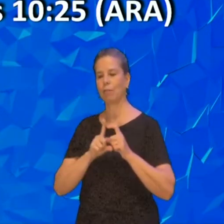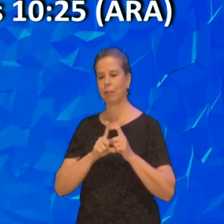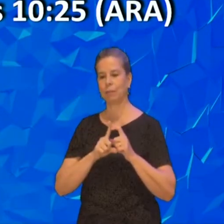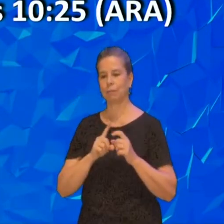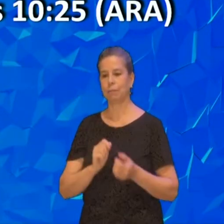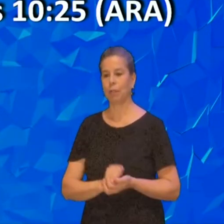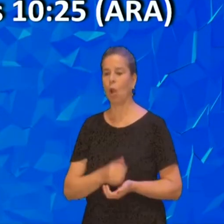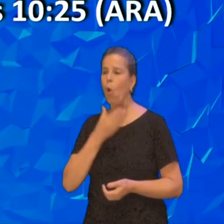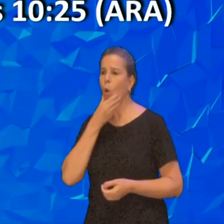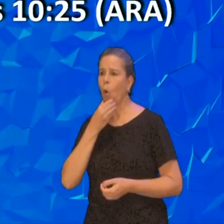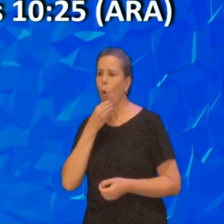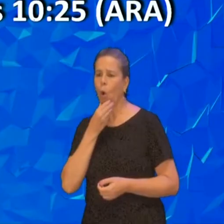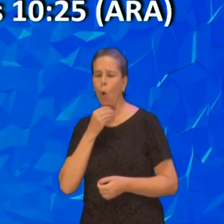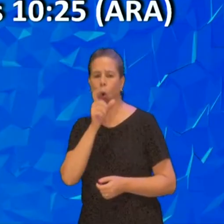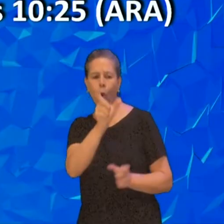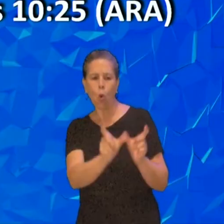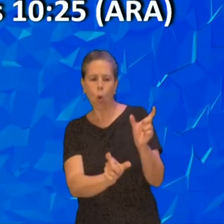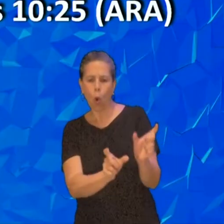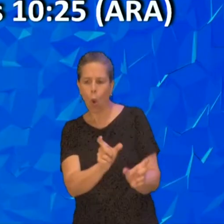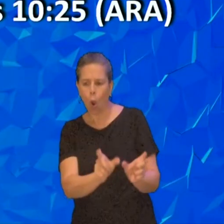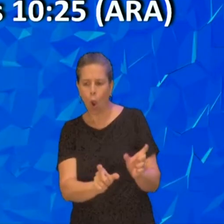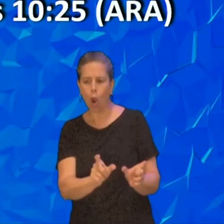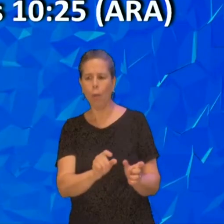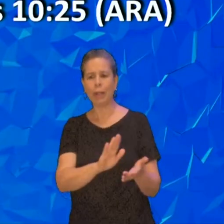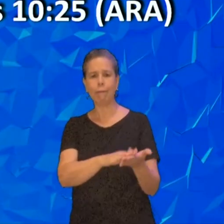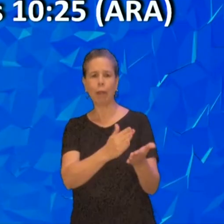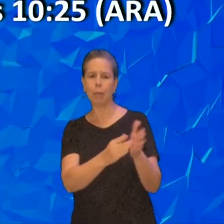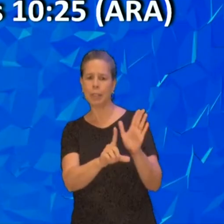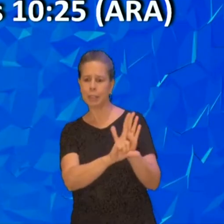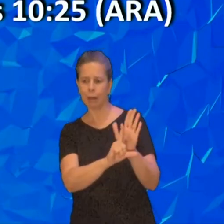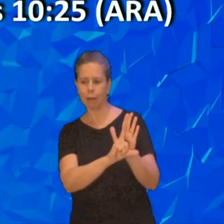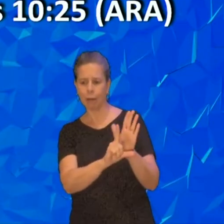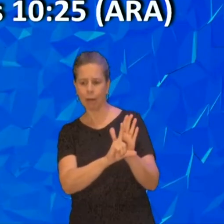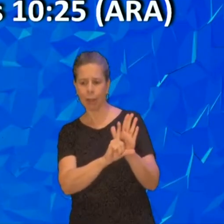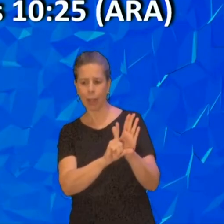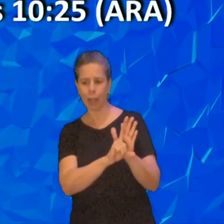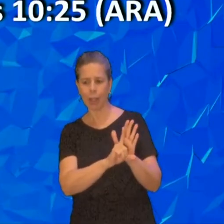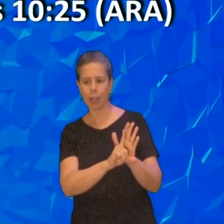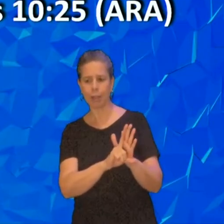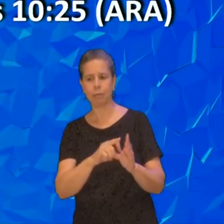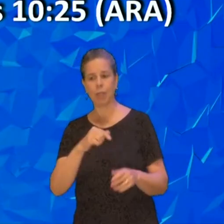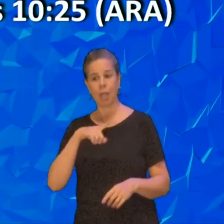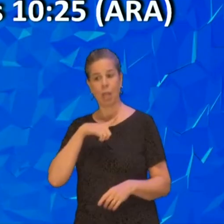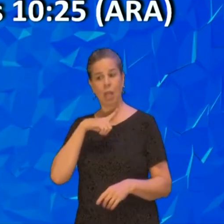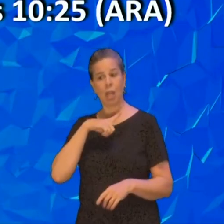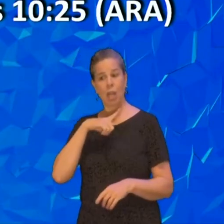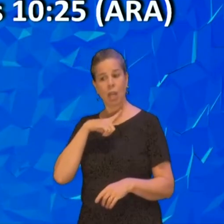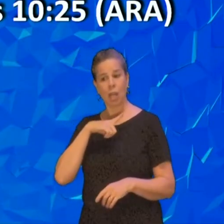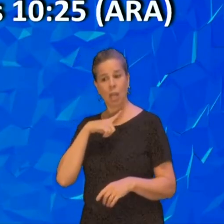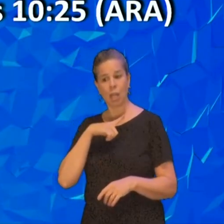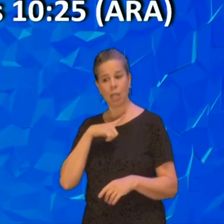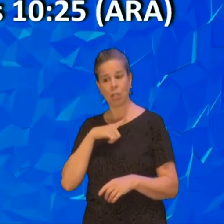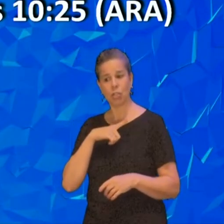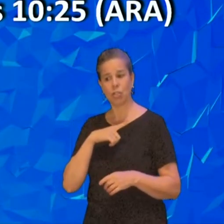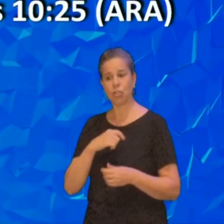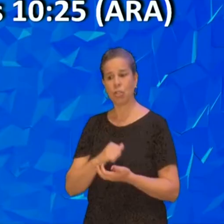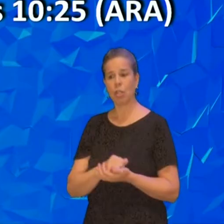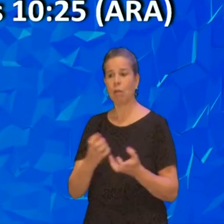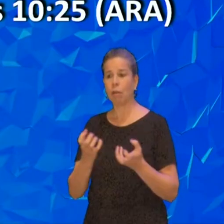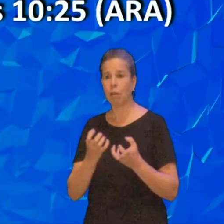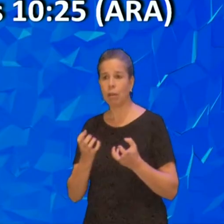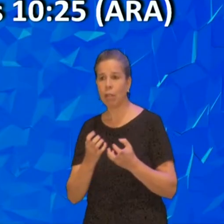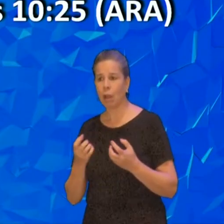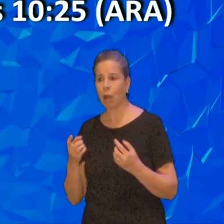Eis que certo homem, intérprete da lei, se levantou com o intuito de pôr Jesus à